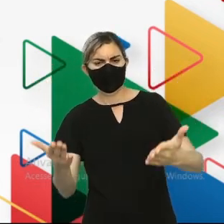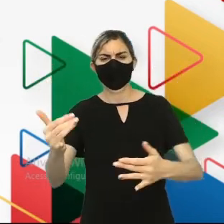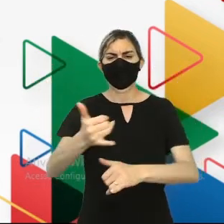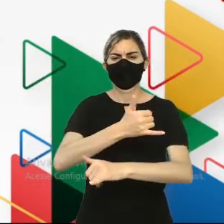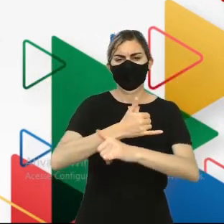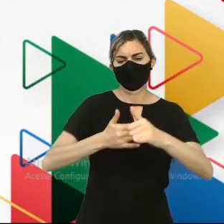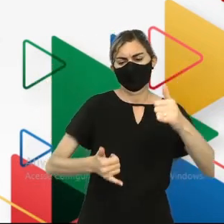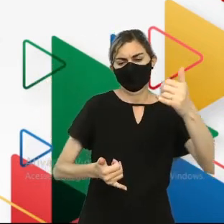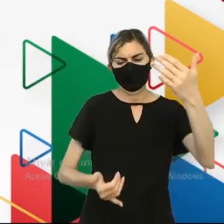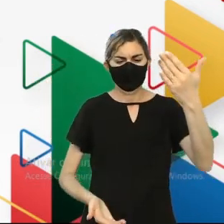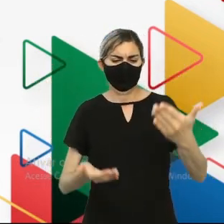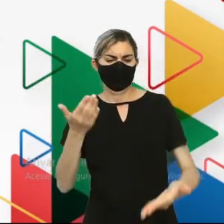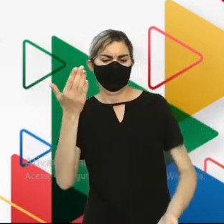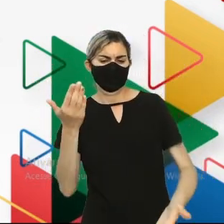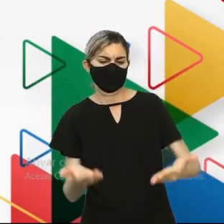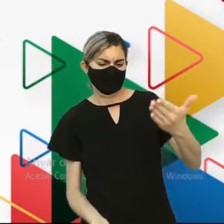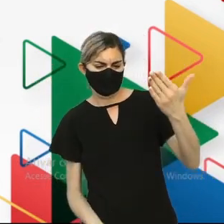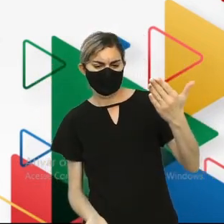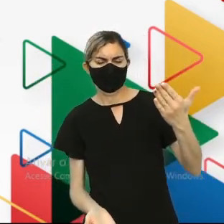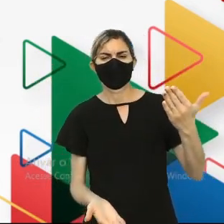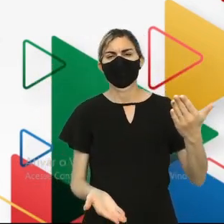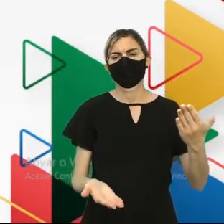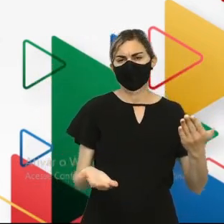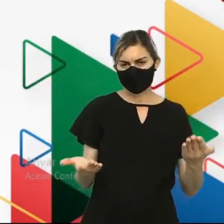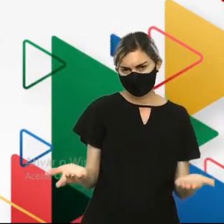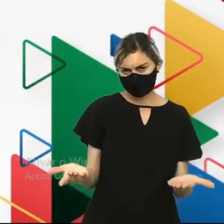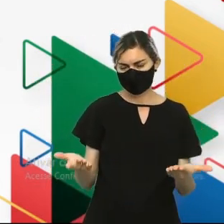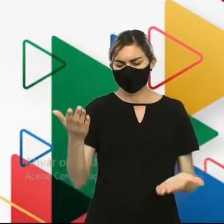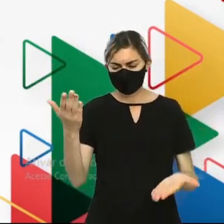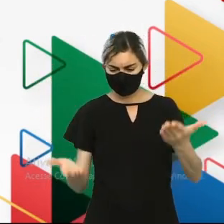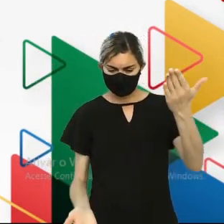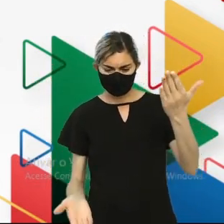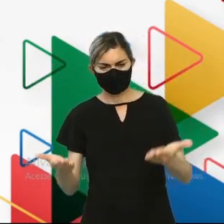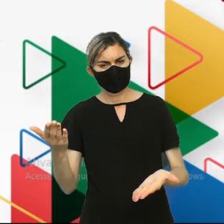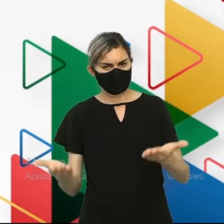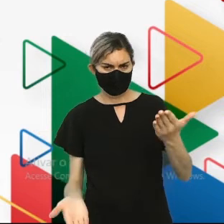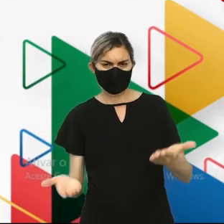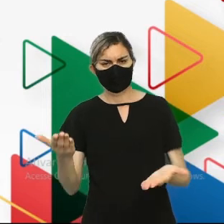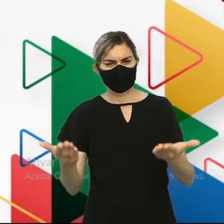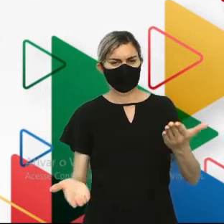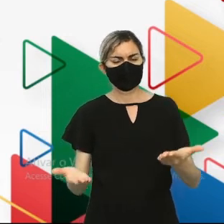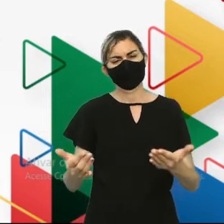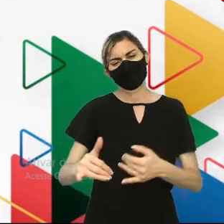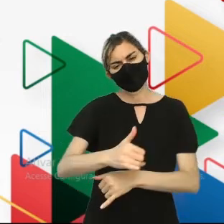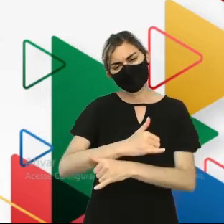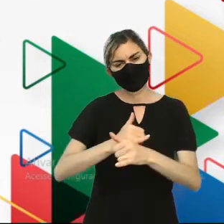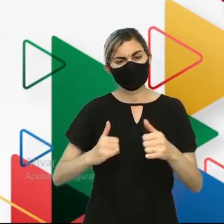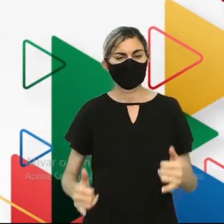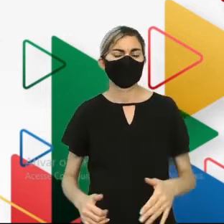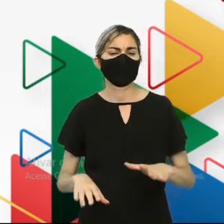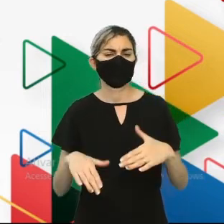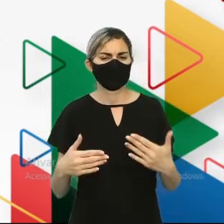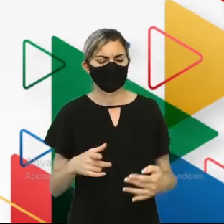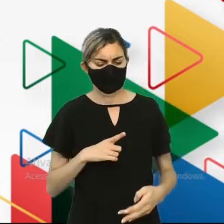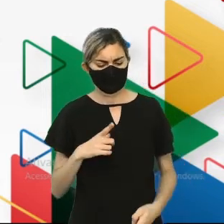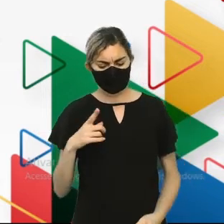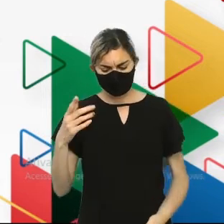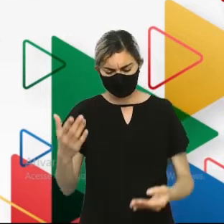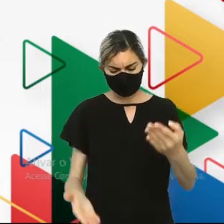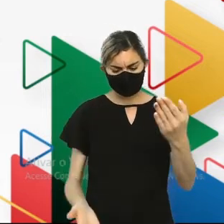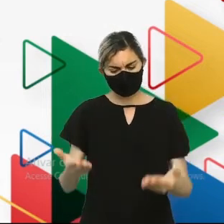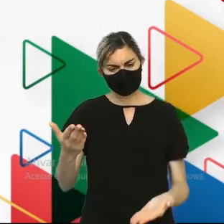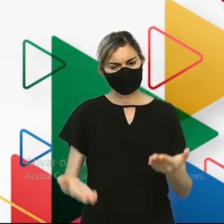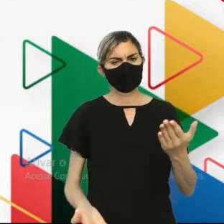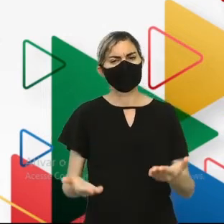um balanço energético do Ludmilla e o vaqueiro? Não tem um vaqueiro que tem o balanço energético do vaqueiro? Tem um balanço energético